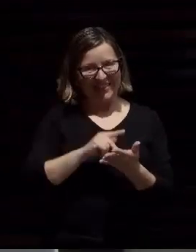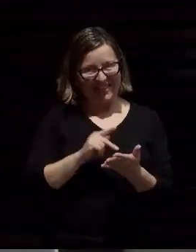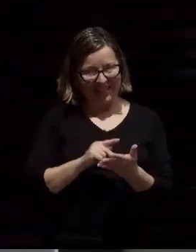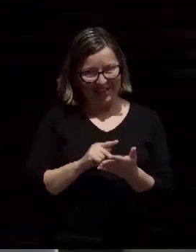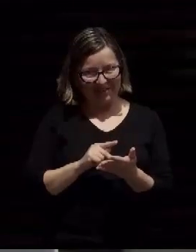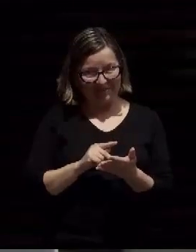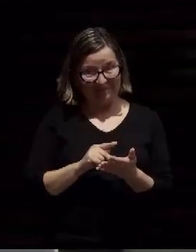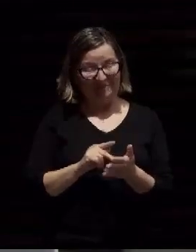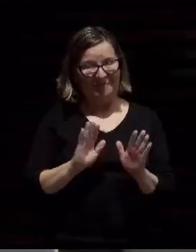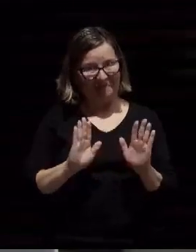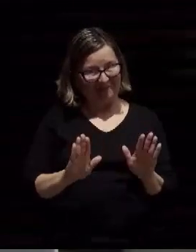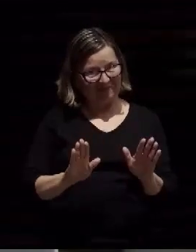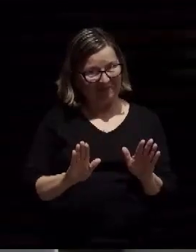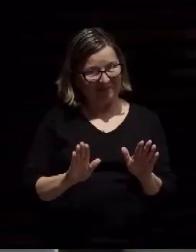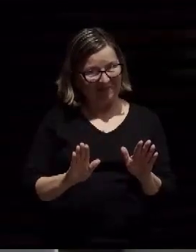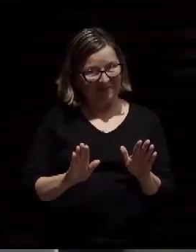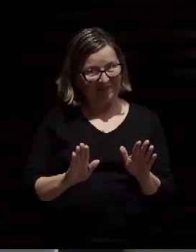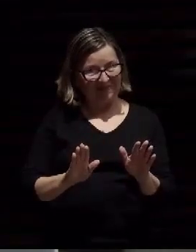coisa maravilhosa.